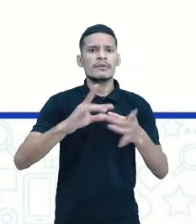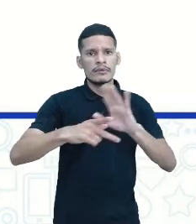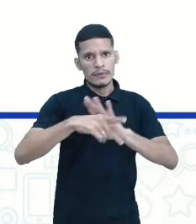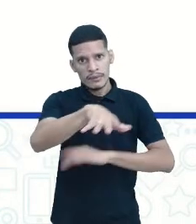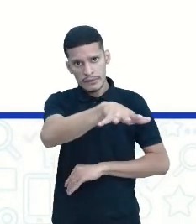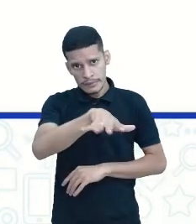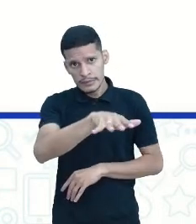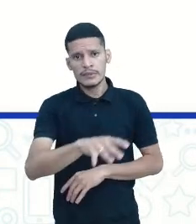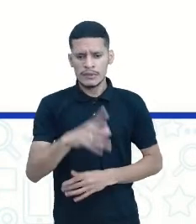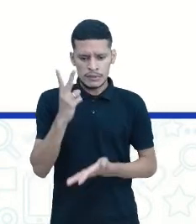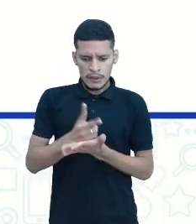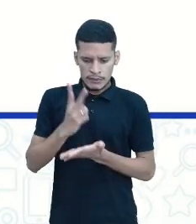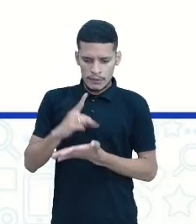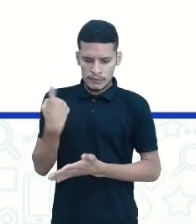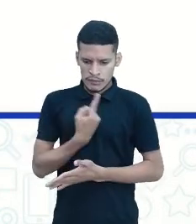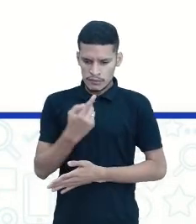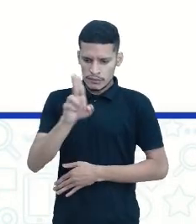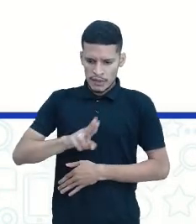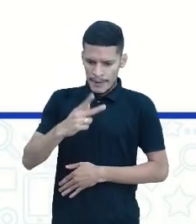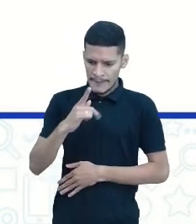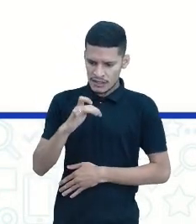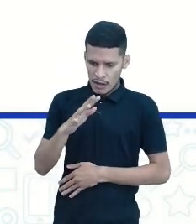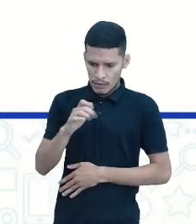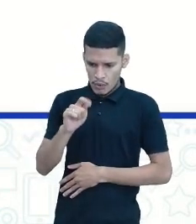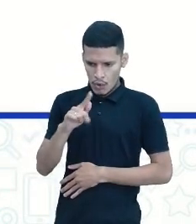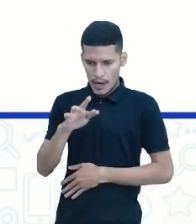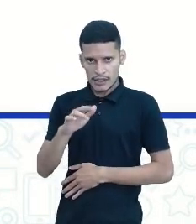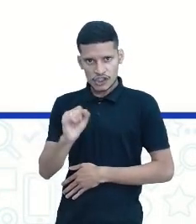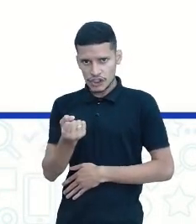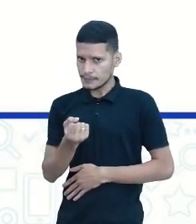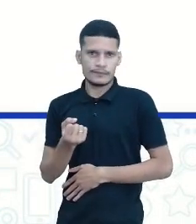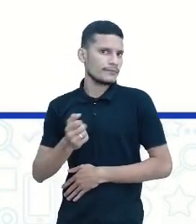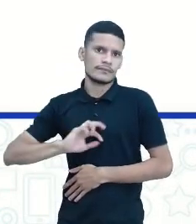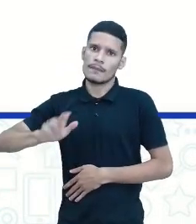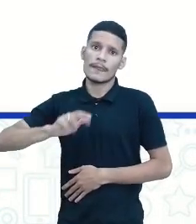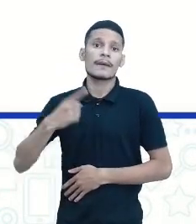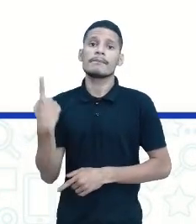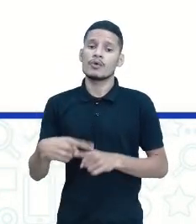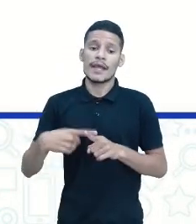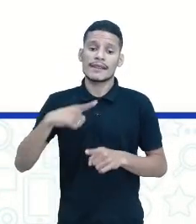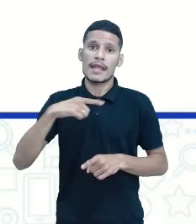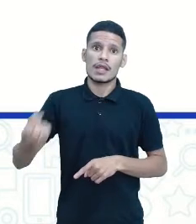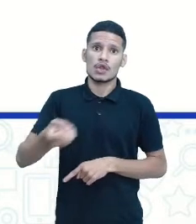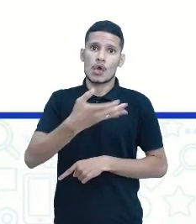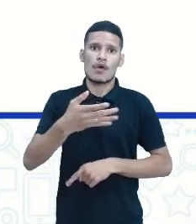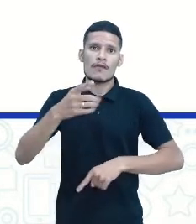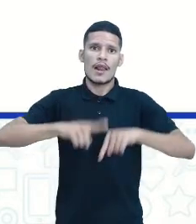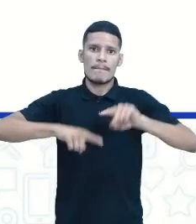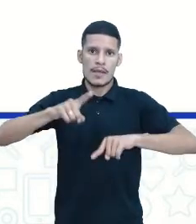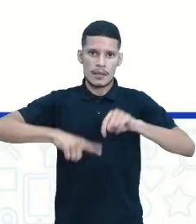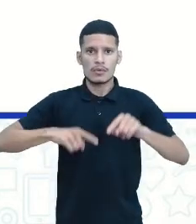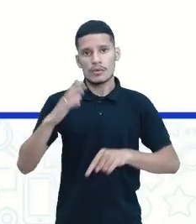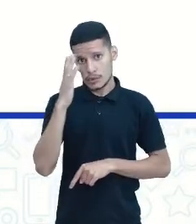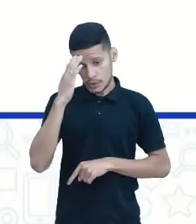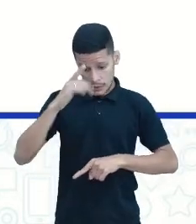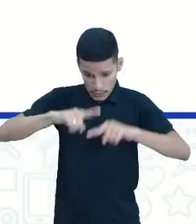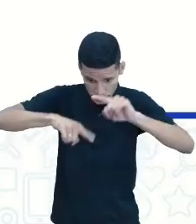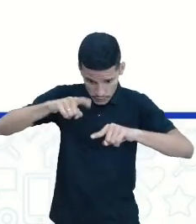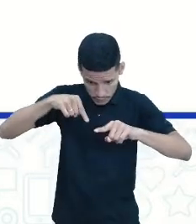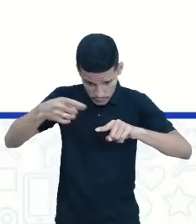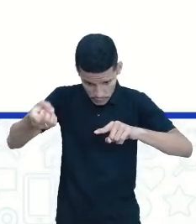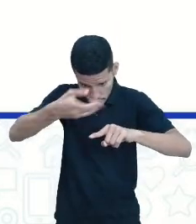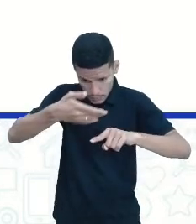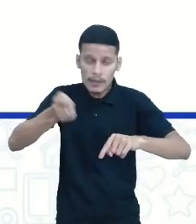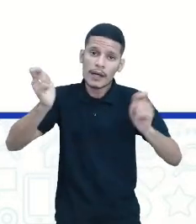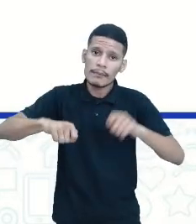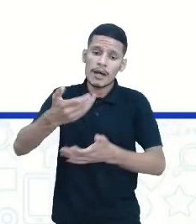gente não vai nem sempre utilizar o Teorema de Pitágoras, porque agora a gente tem elementos novos. E esses elementos novos estão